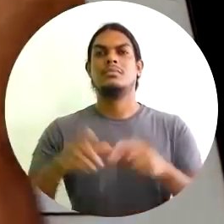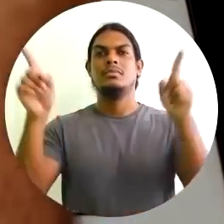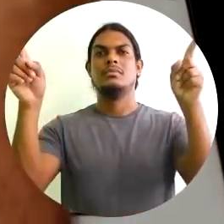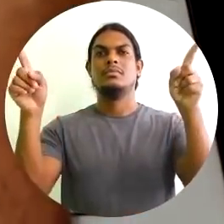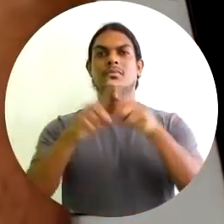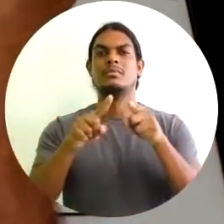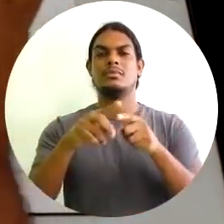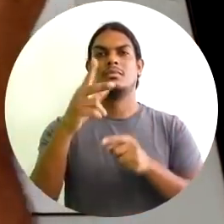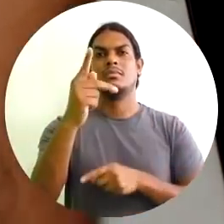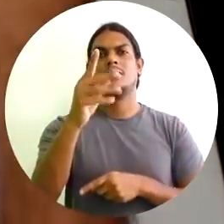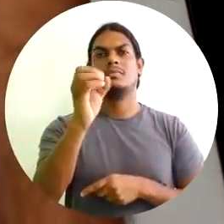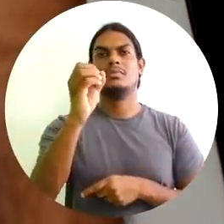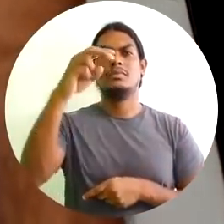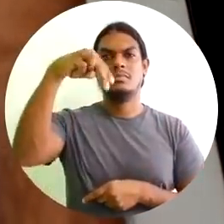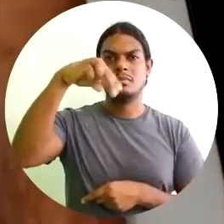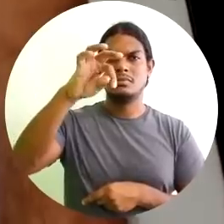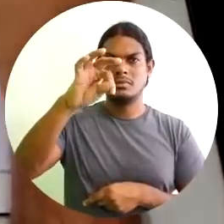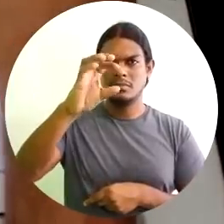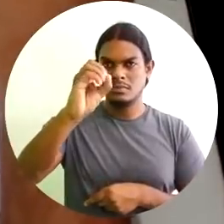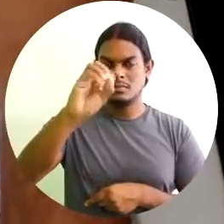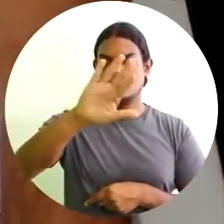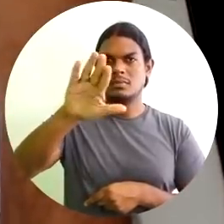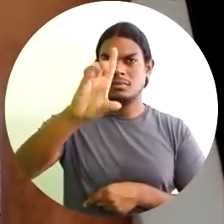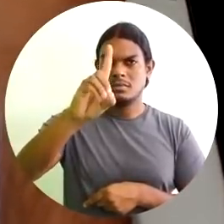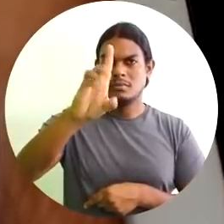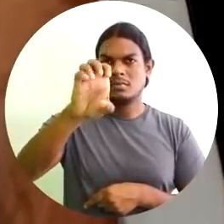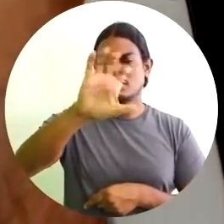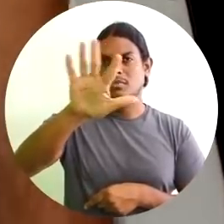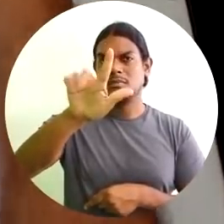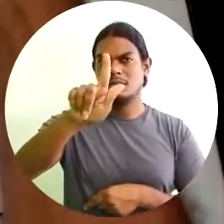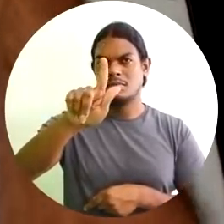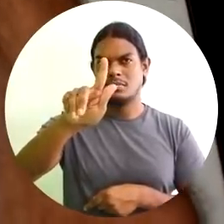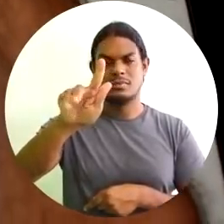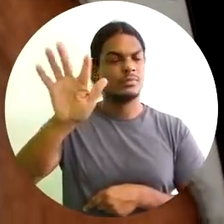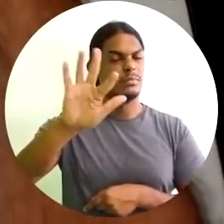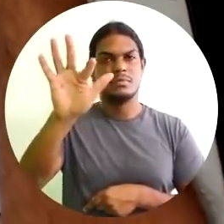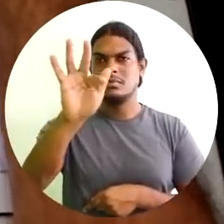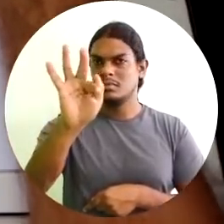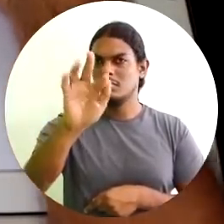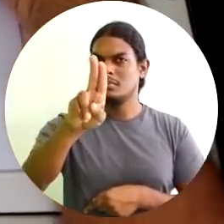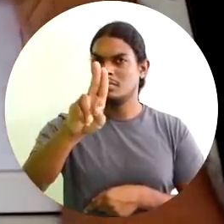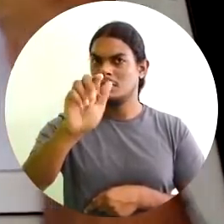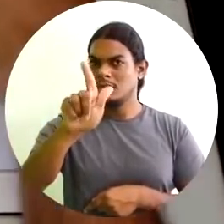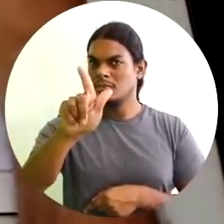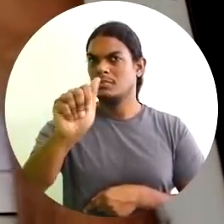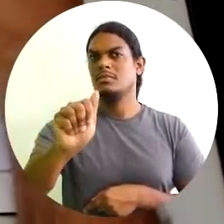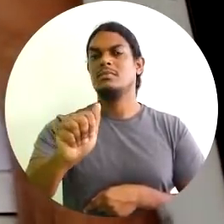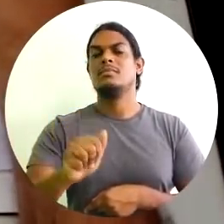e aqui eu vou puxar as linhas imaginárias,